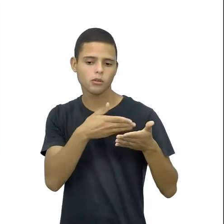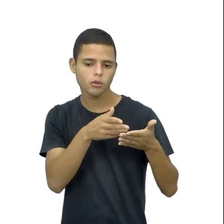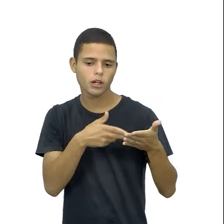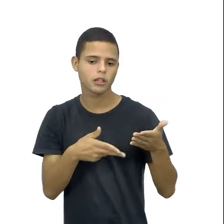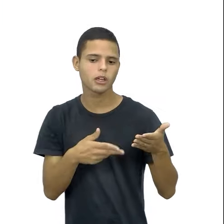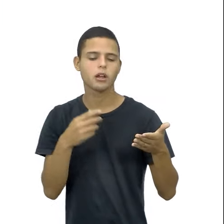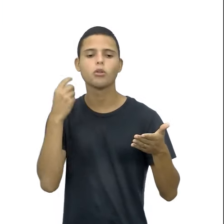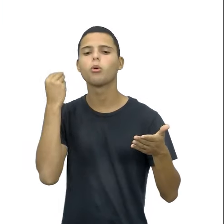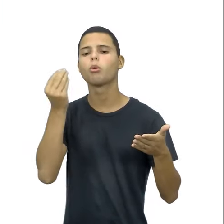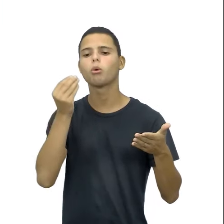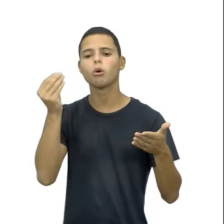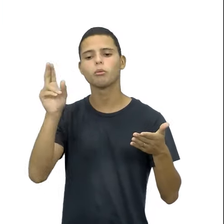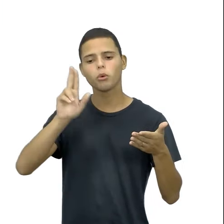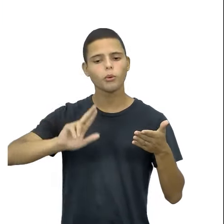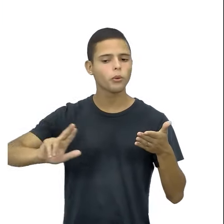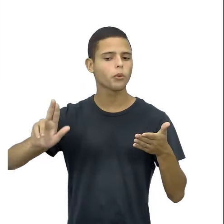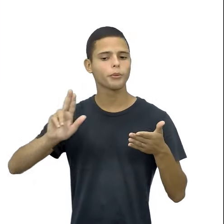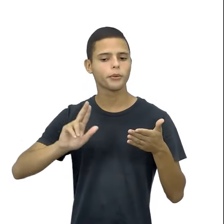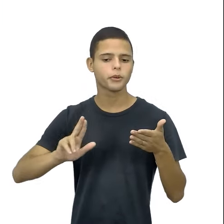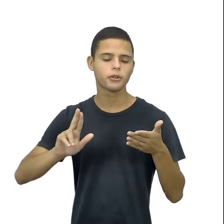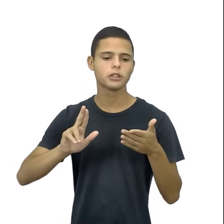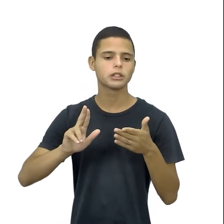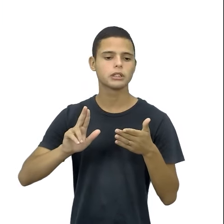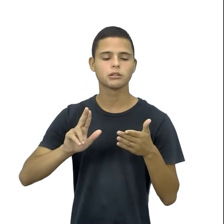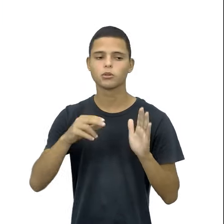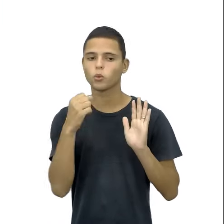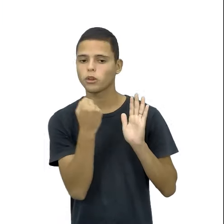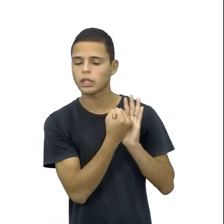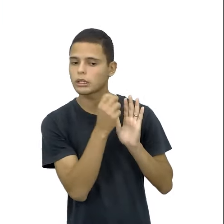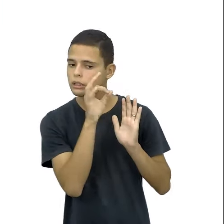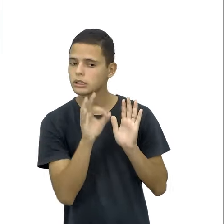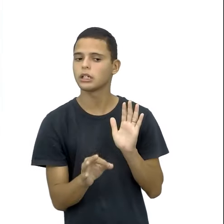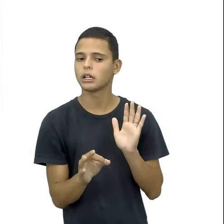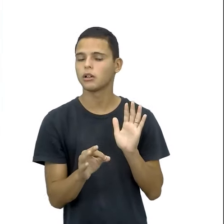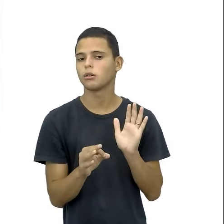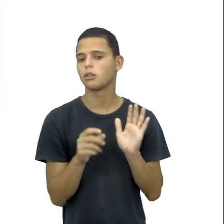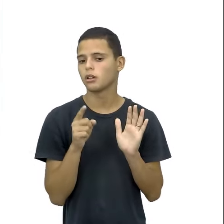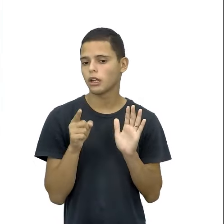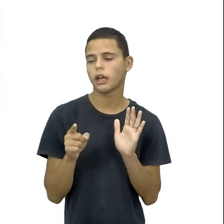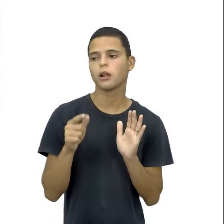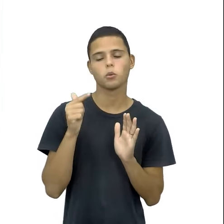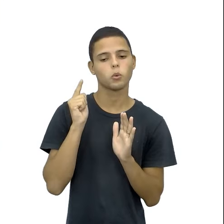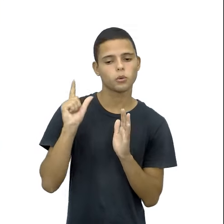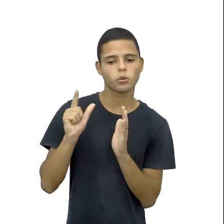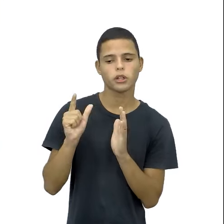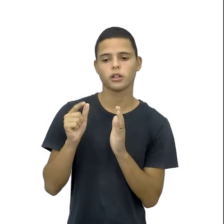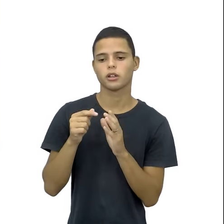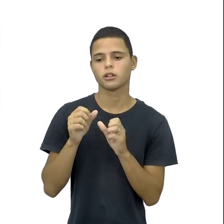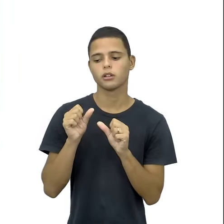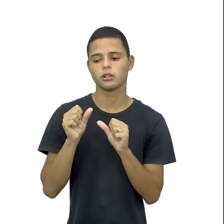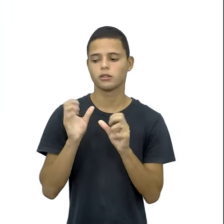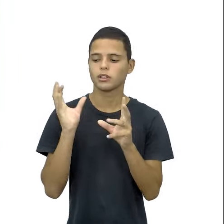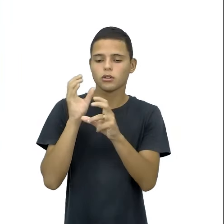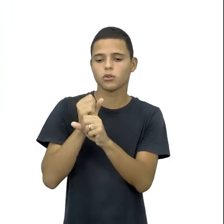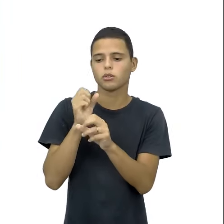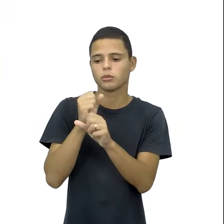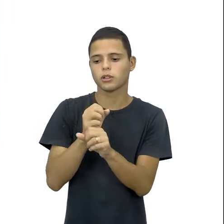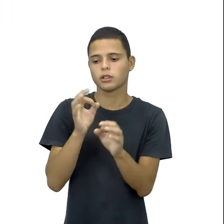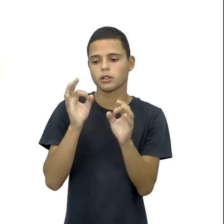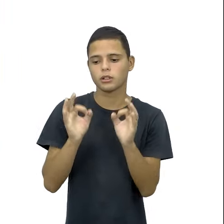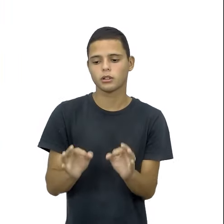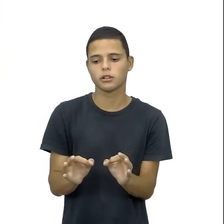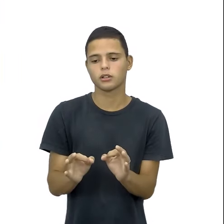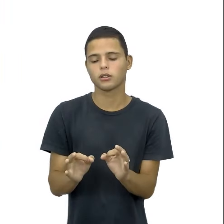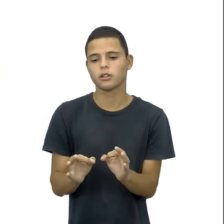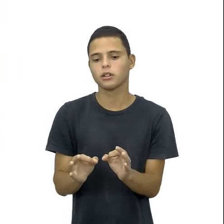né? Ele utiliza adequadamente o símbolo, né? Ele consegue fazer as operações adequadamente. Isso